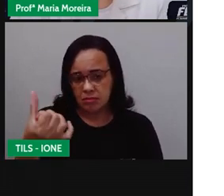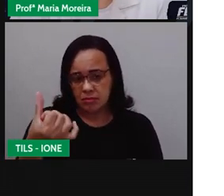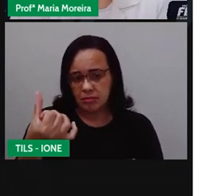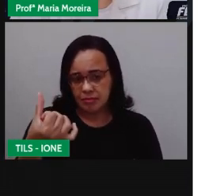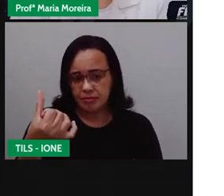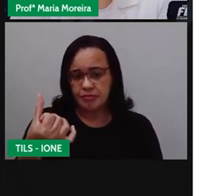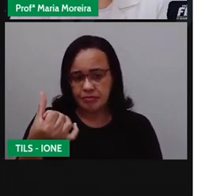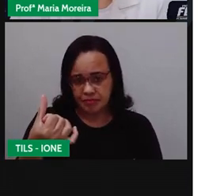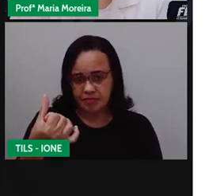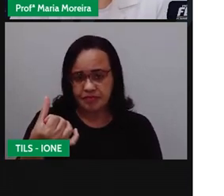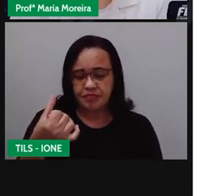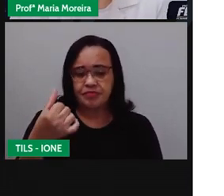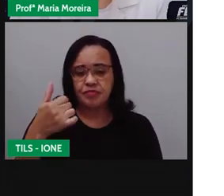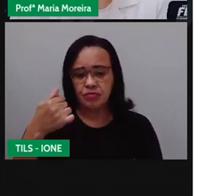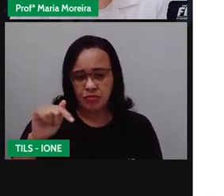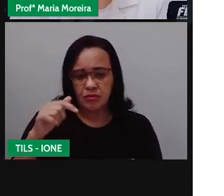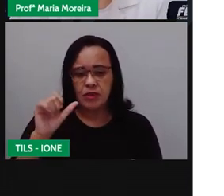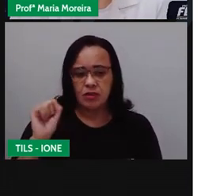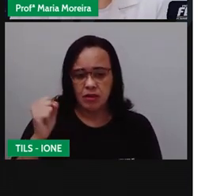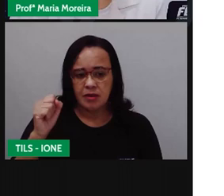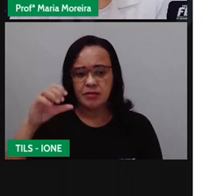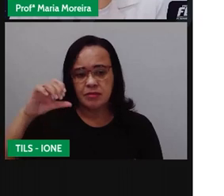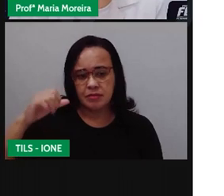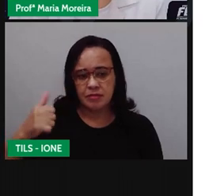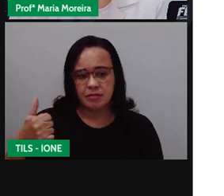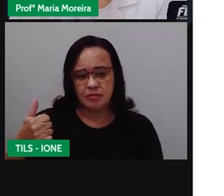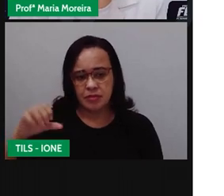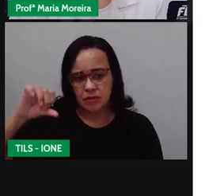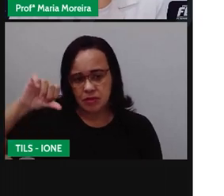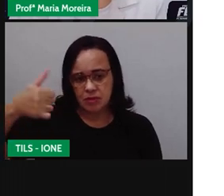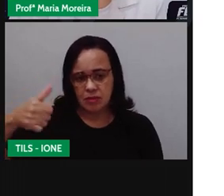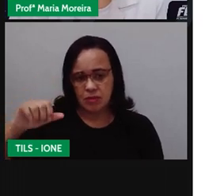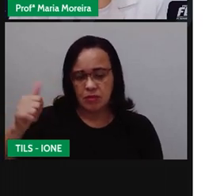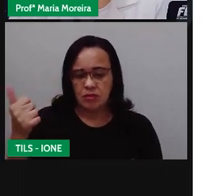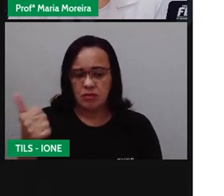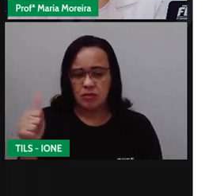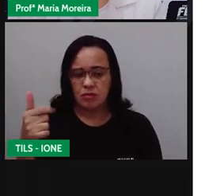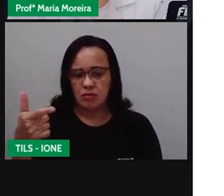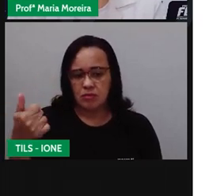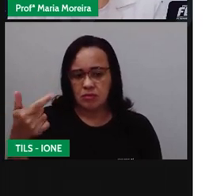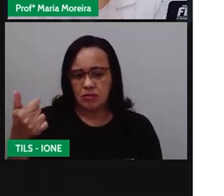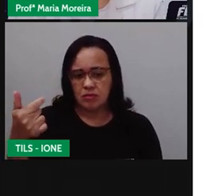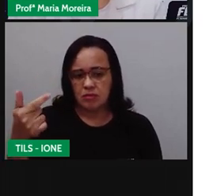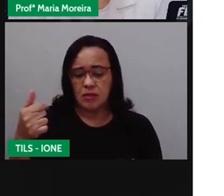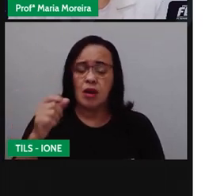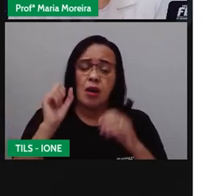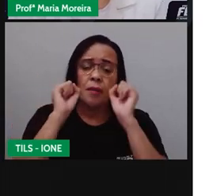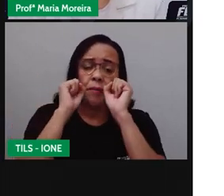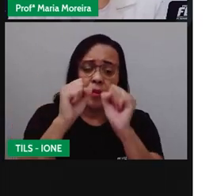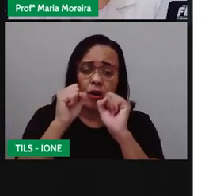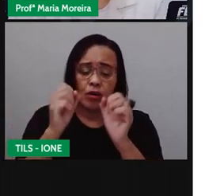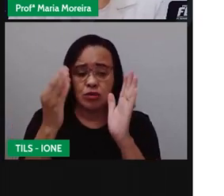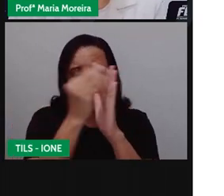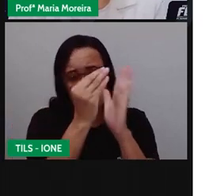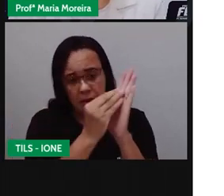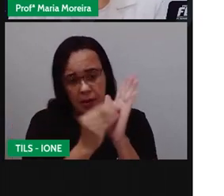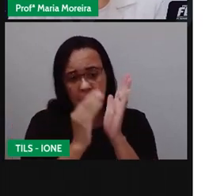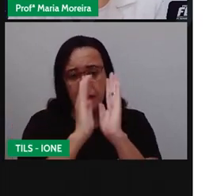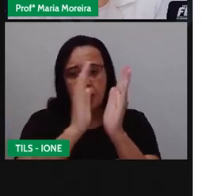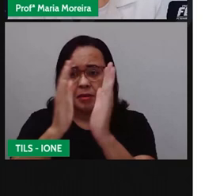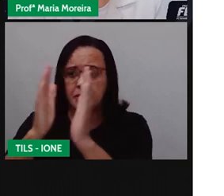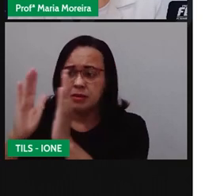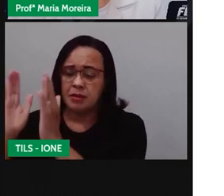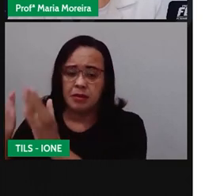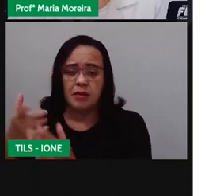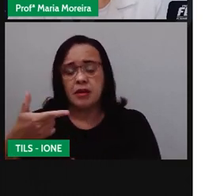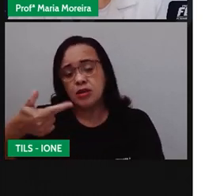Falta dois ainda. 7, 8, 9, 10, 11, 12. Então ela pode colocar quantos livros na estante?